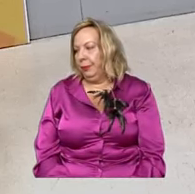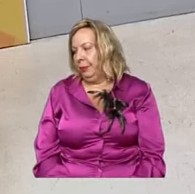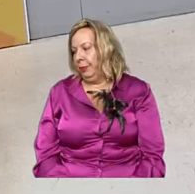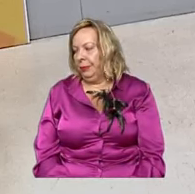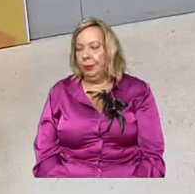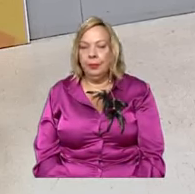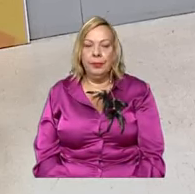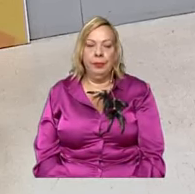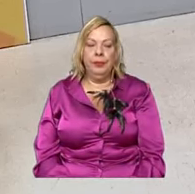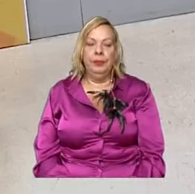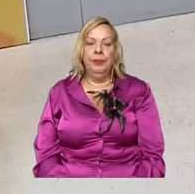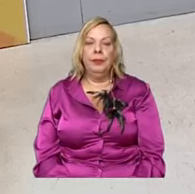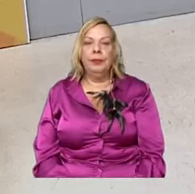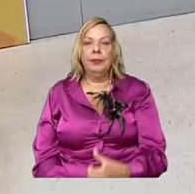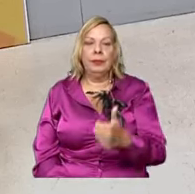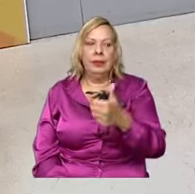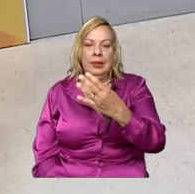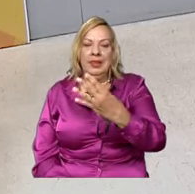26,